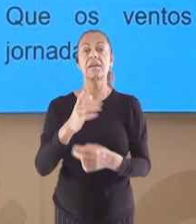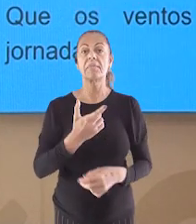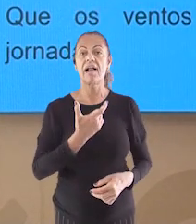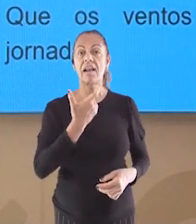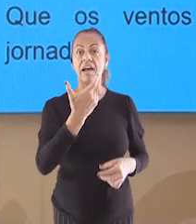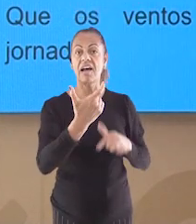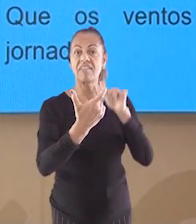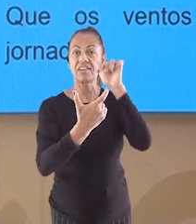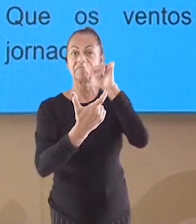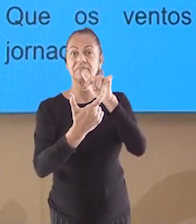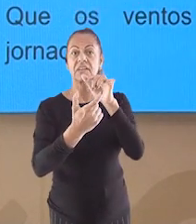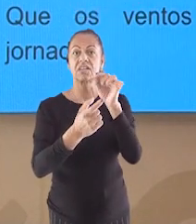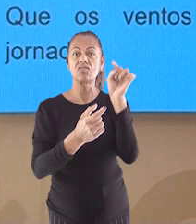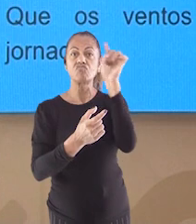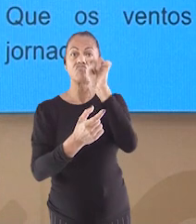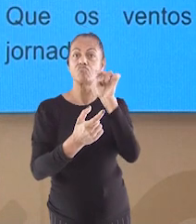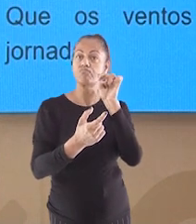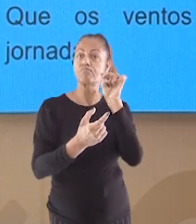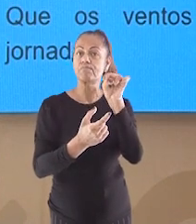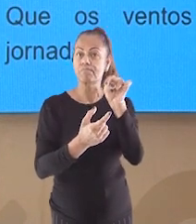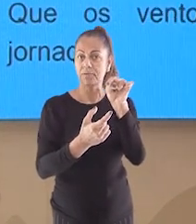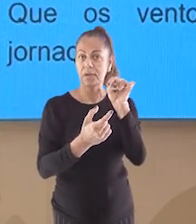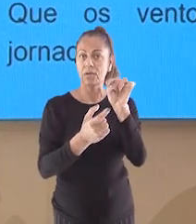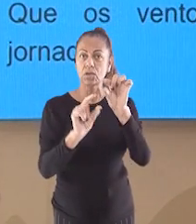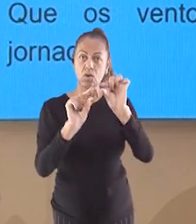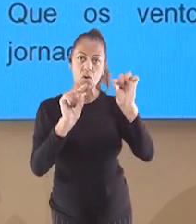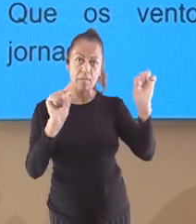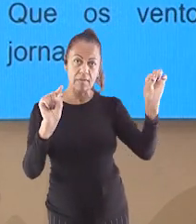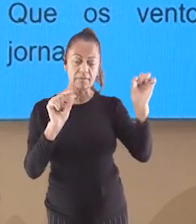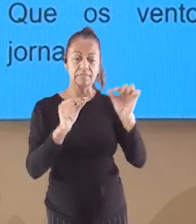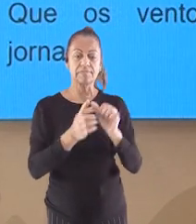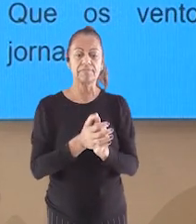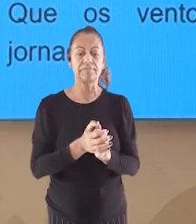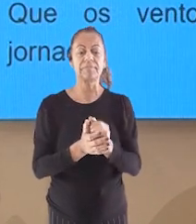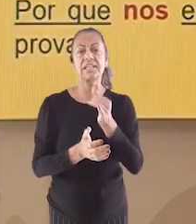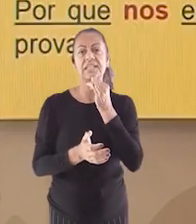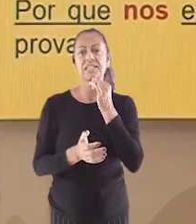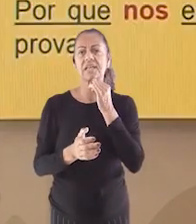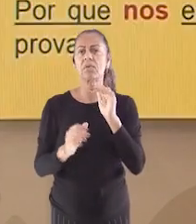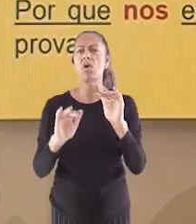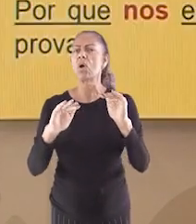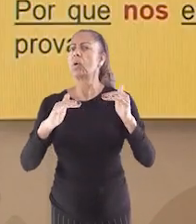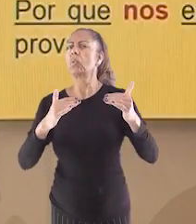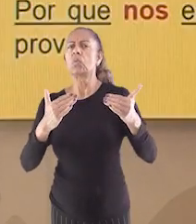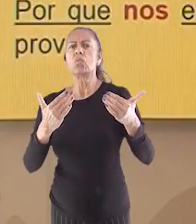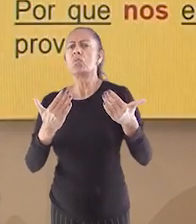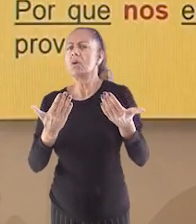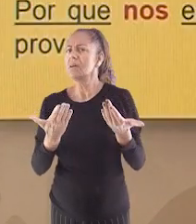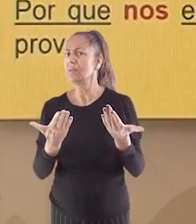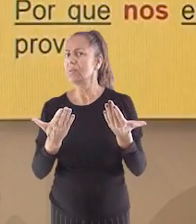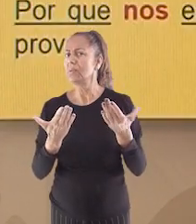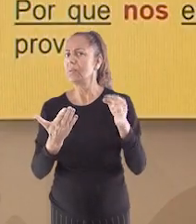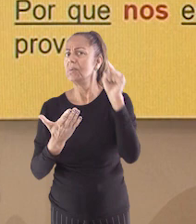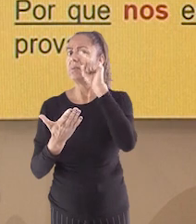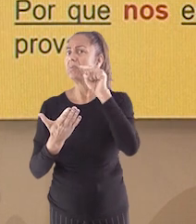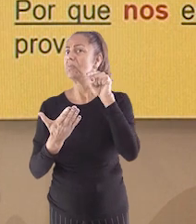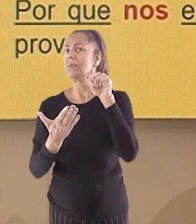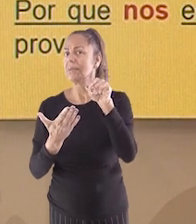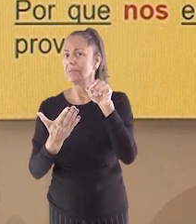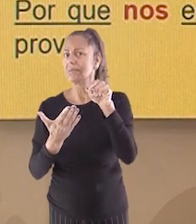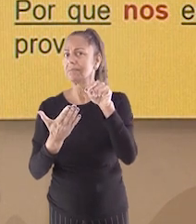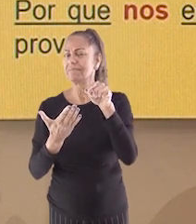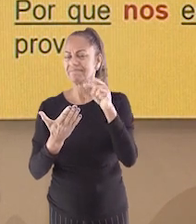exclamativas que expressam desejo ou surpresa, ok? Por último, temos a regra de colocar o pronome após